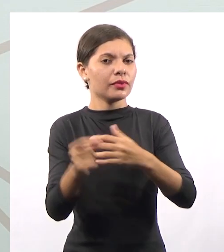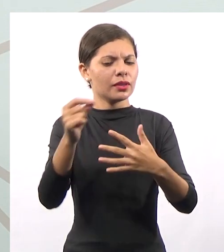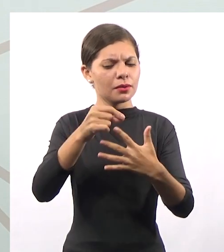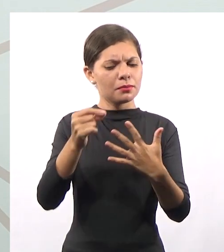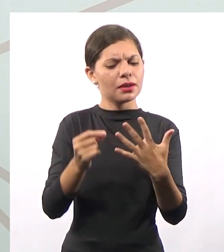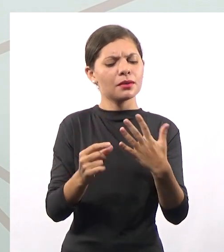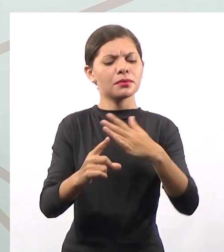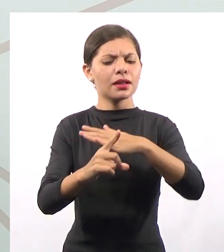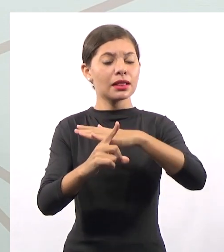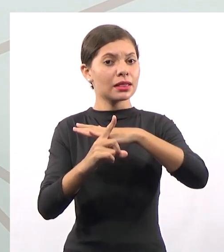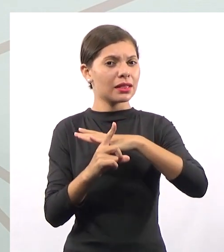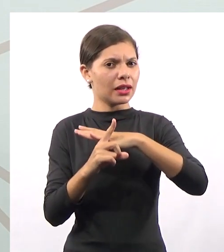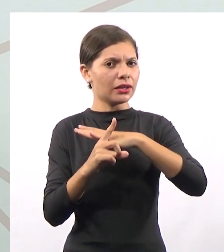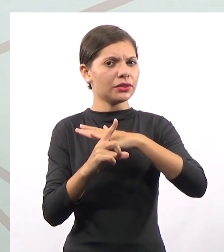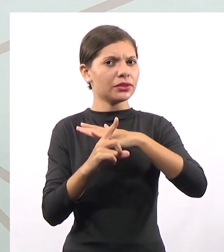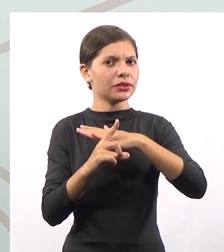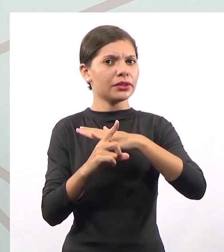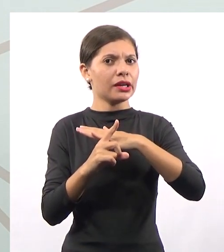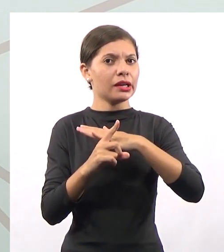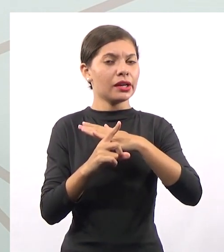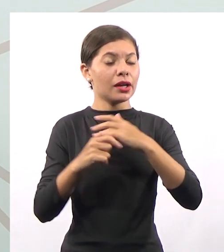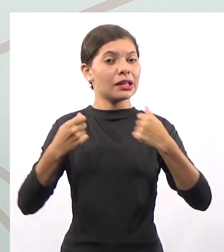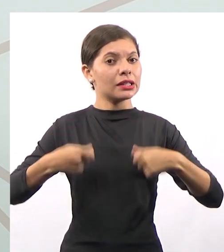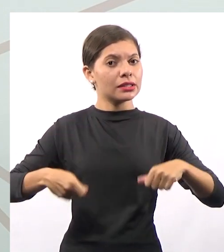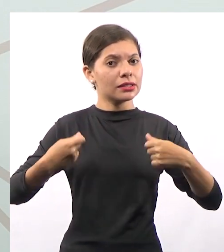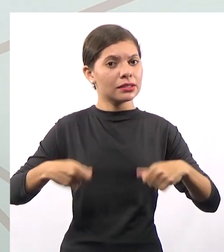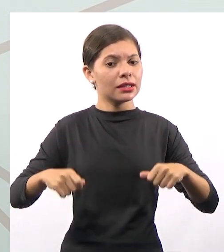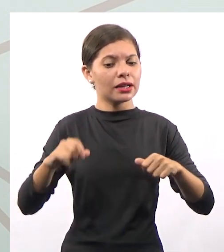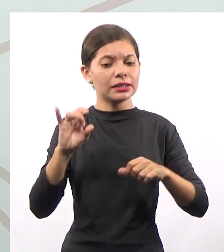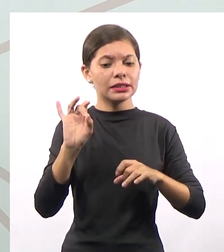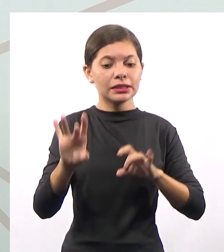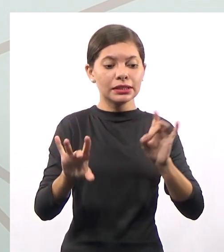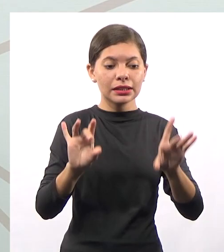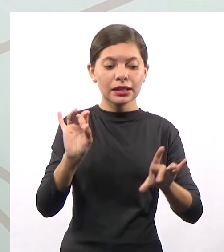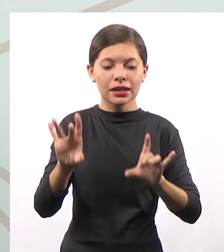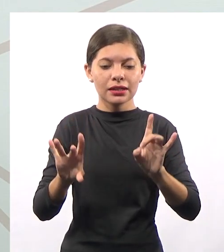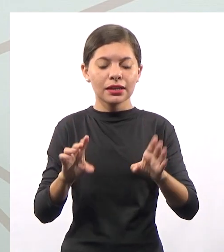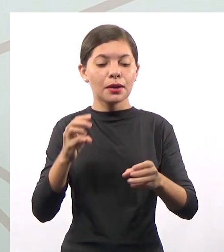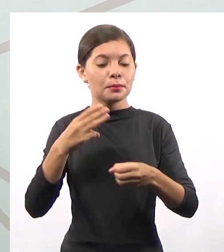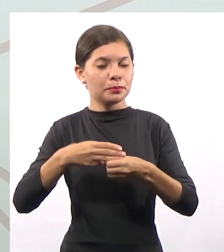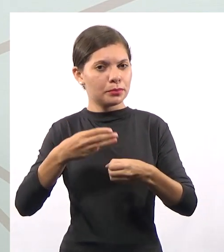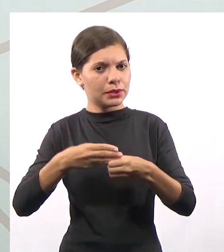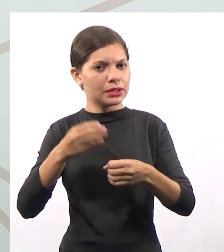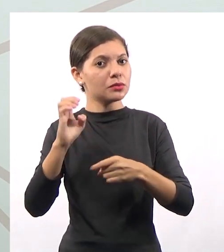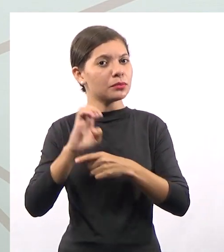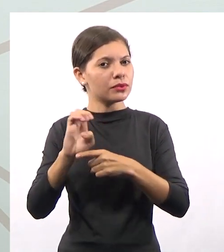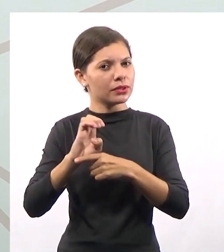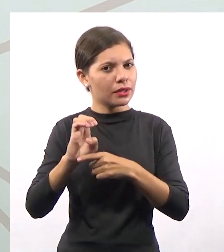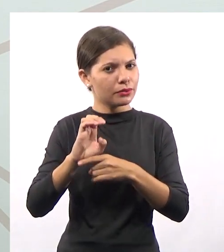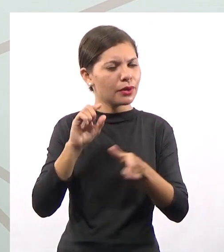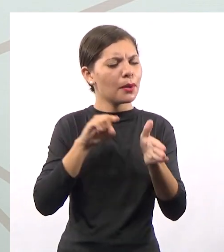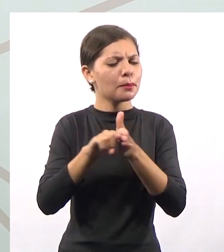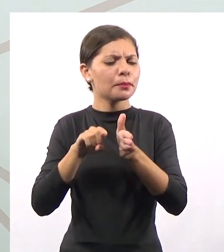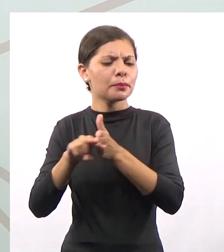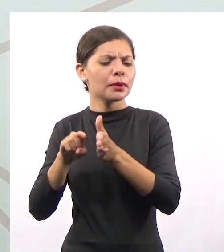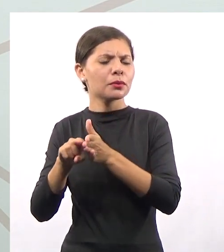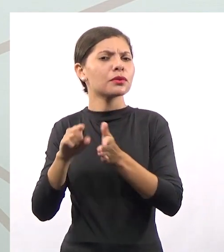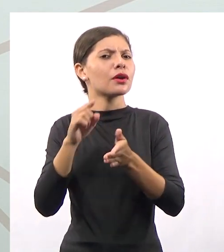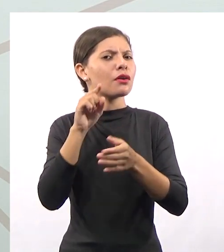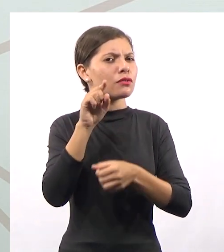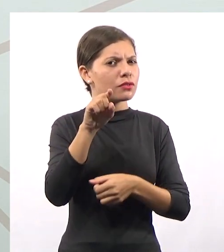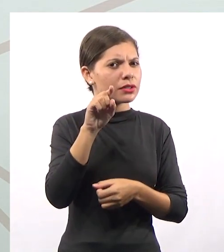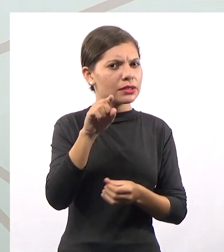eles atendem às necessidades de cada município, de cada estado? E tem mais uma pergunta. Você